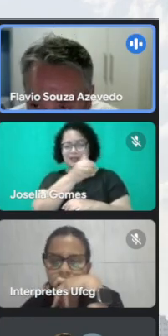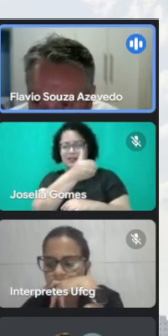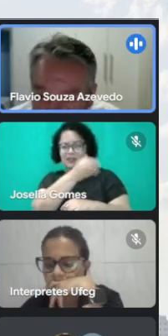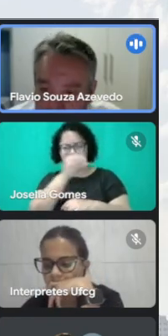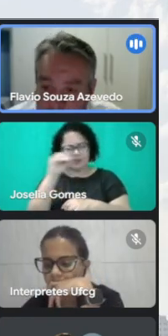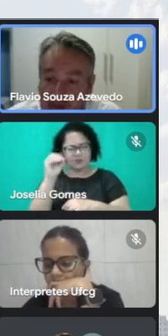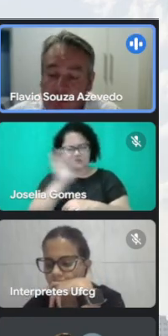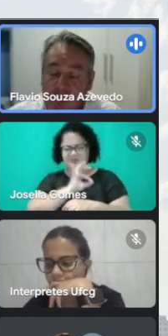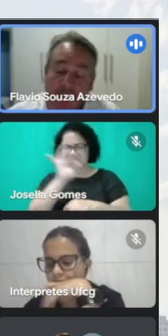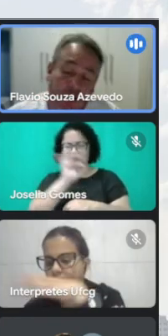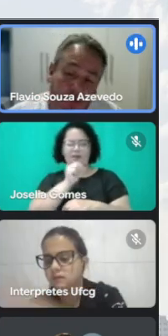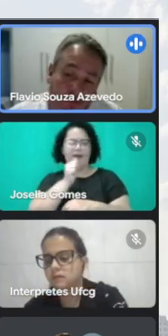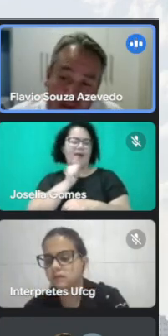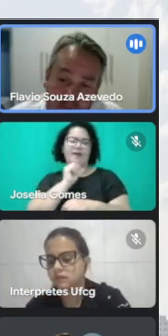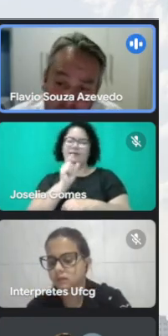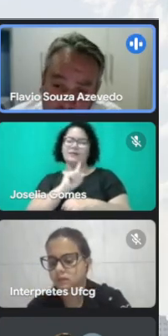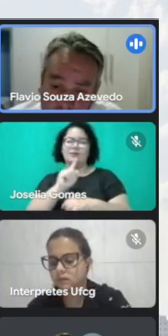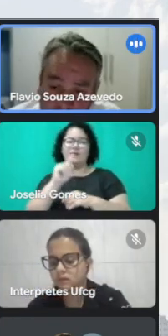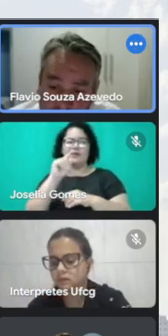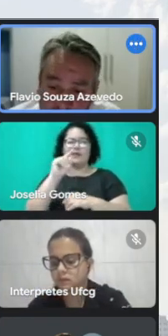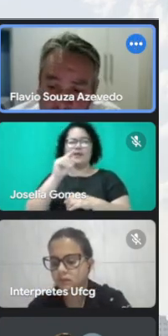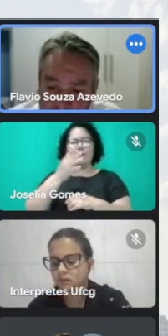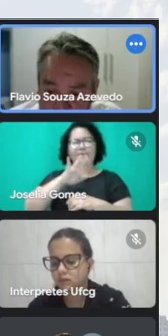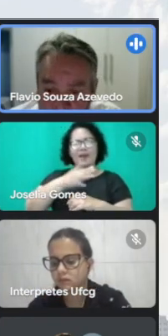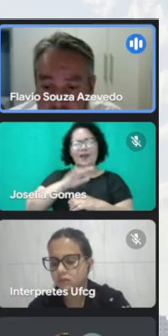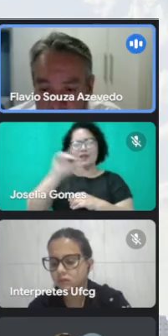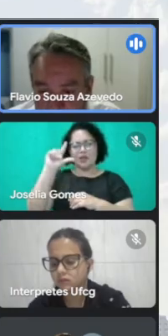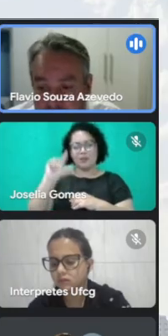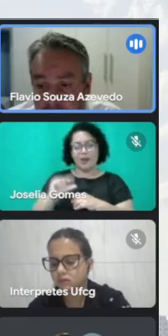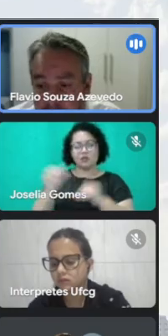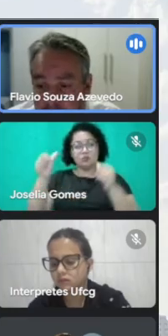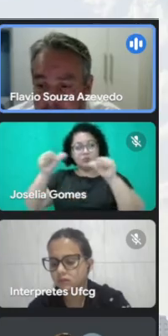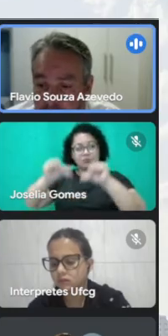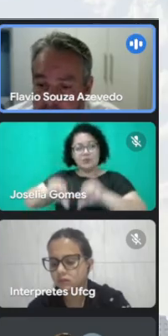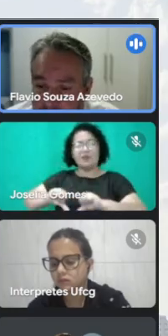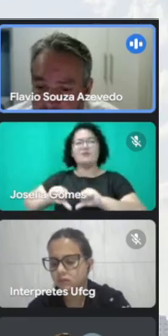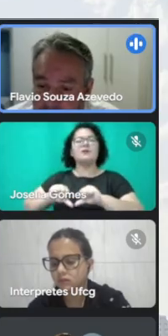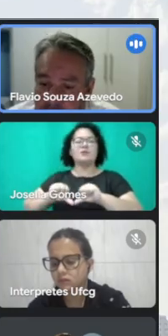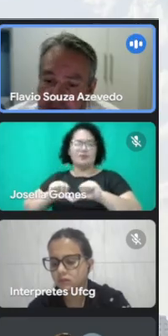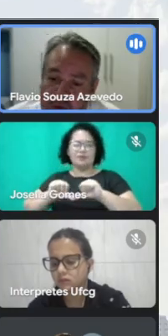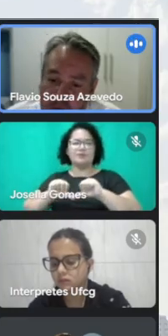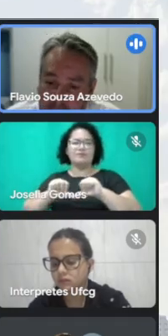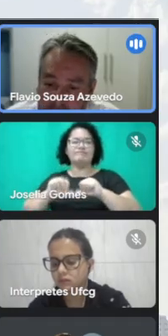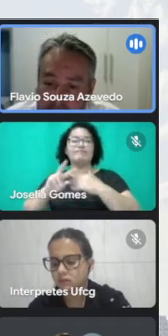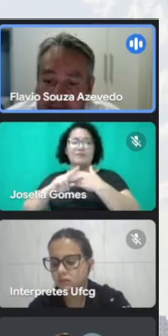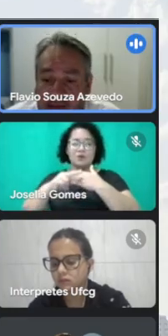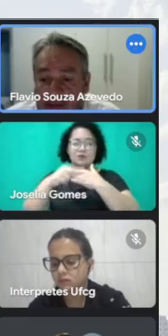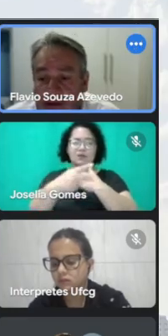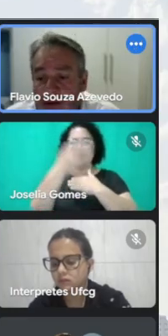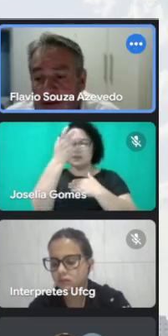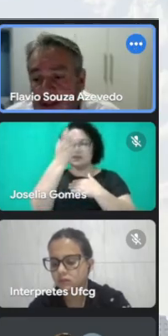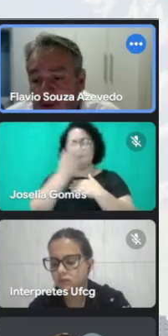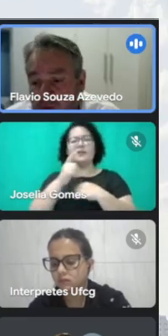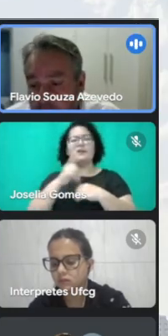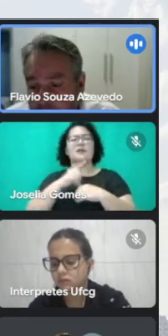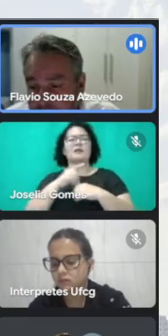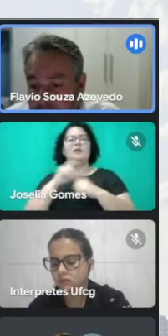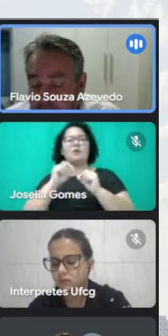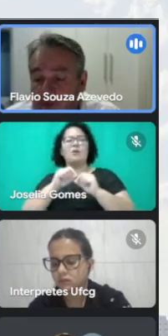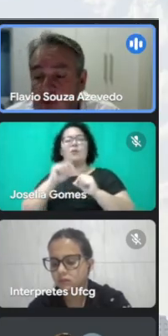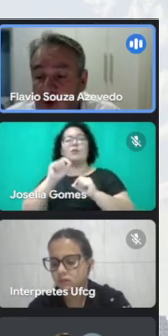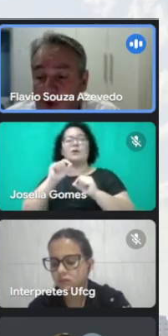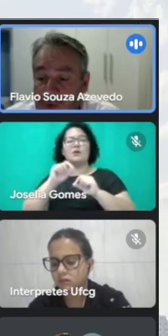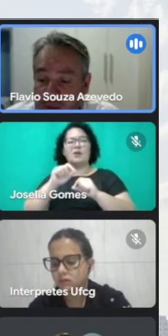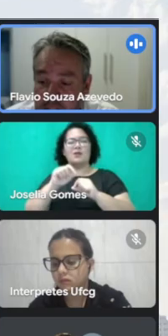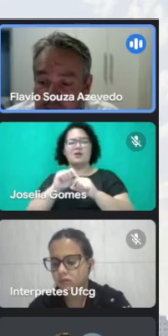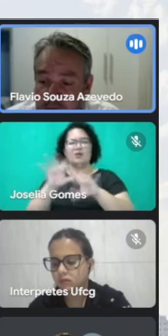e baixa, bem inferior. E isso traz, realmente, como eu digo, consequências, né? Enxurradas,